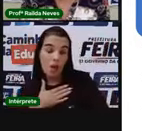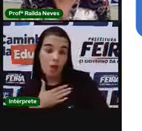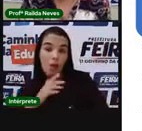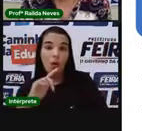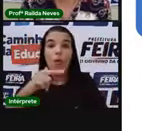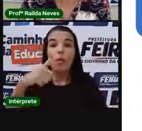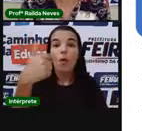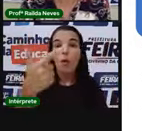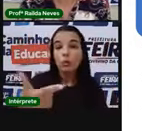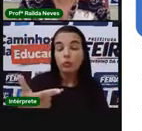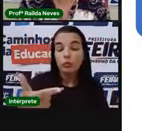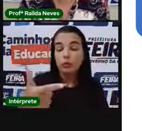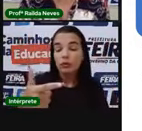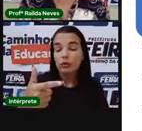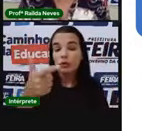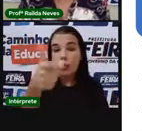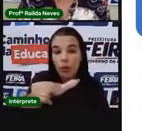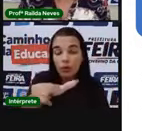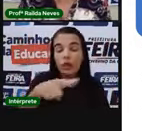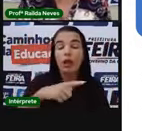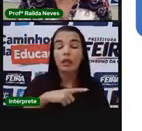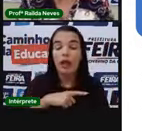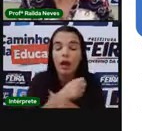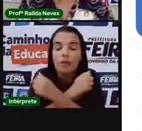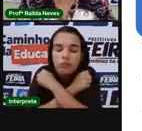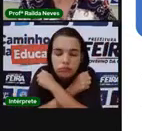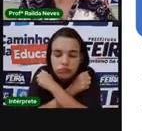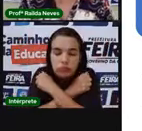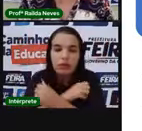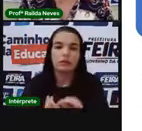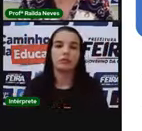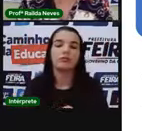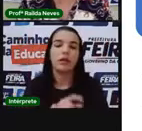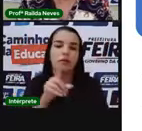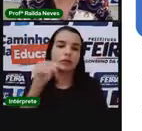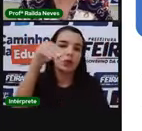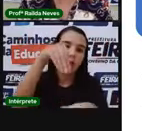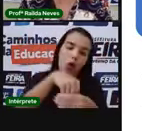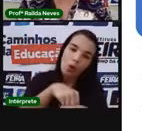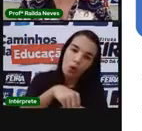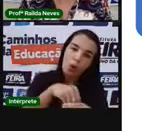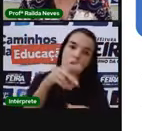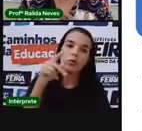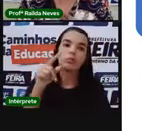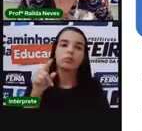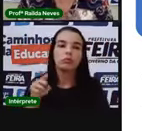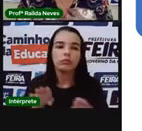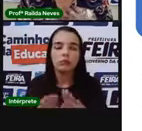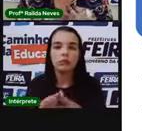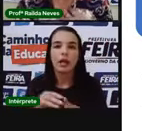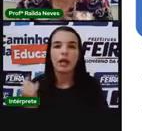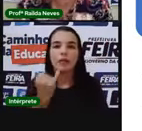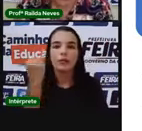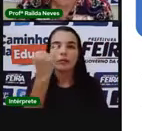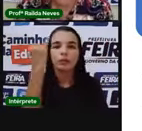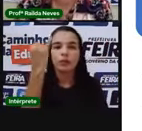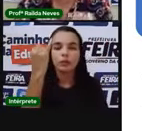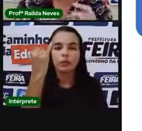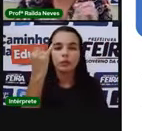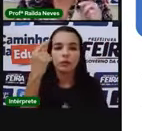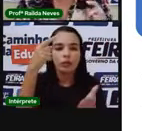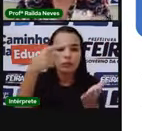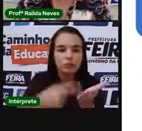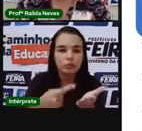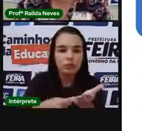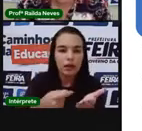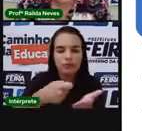do abraço, ok? Então, você colocou aí e você vai registrar as coisas mais importantes. Se eu tivesse agora, na